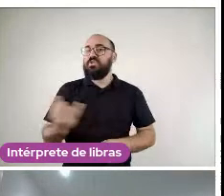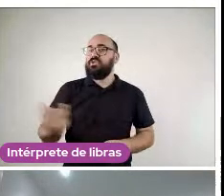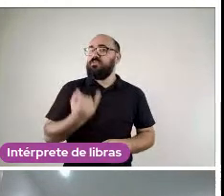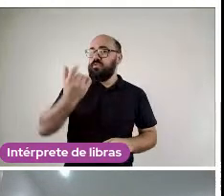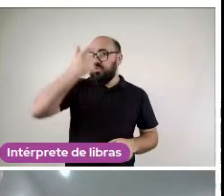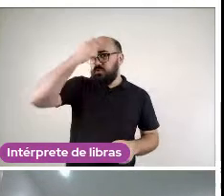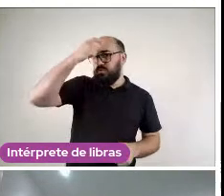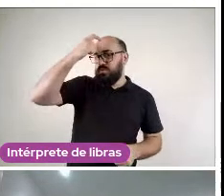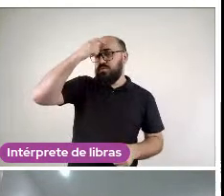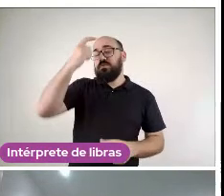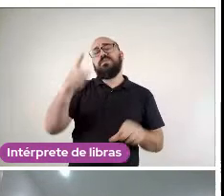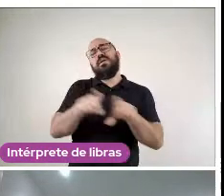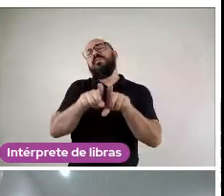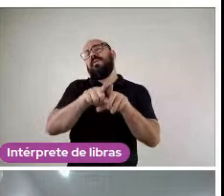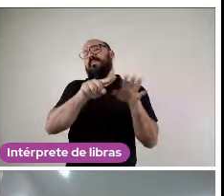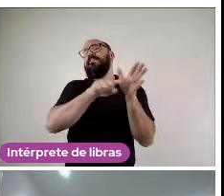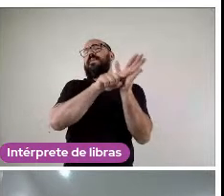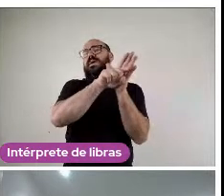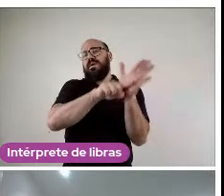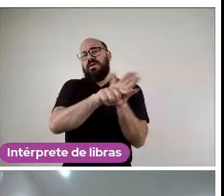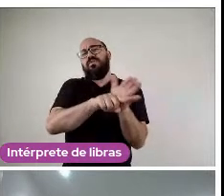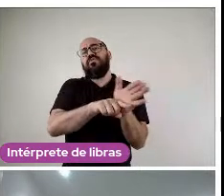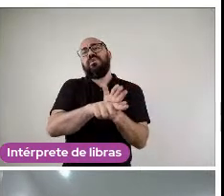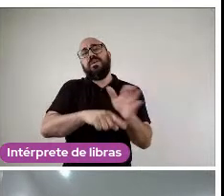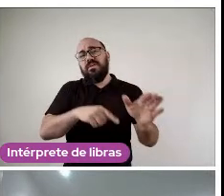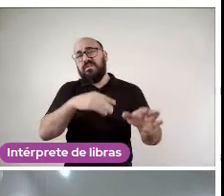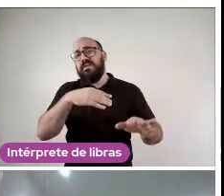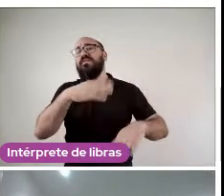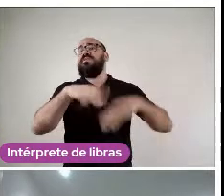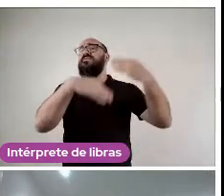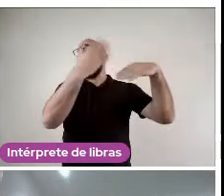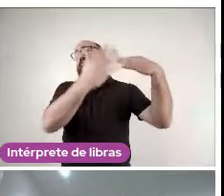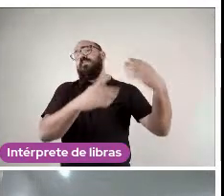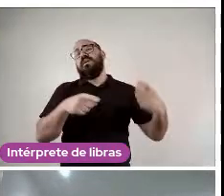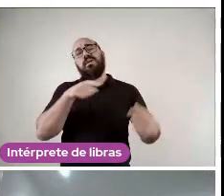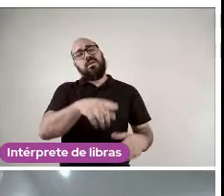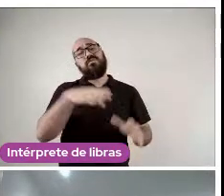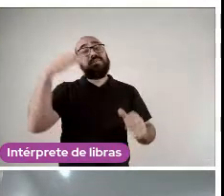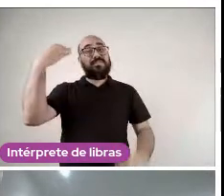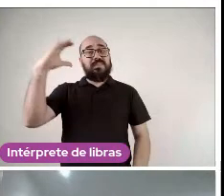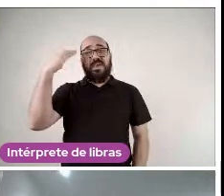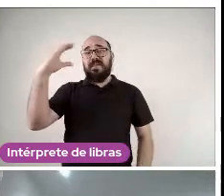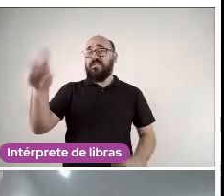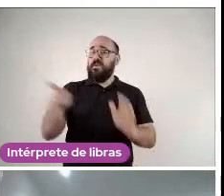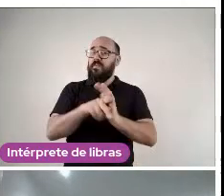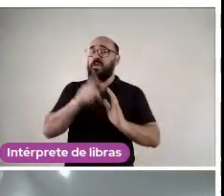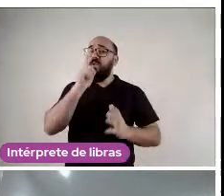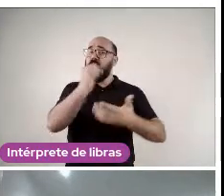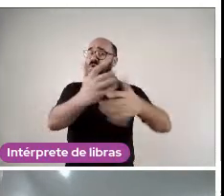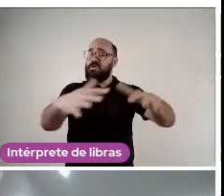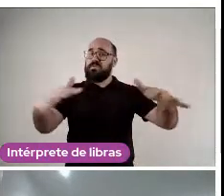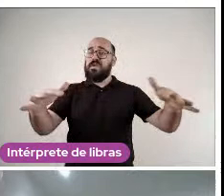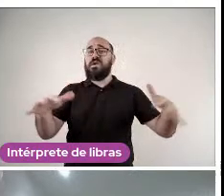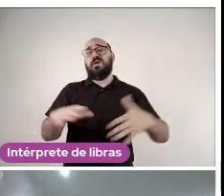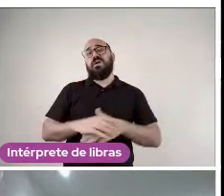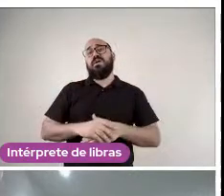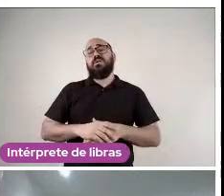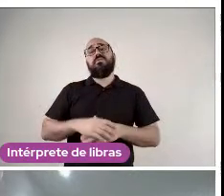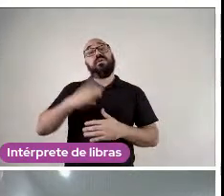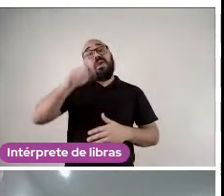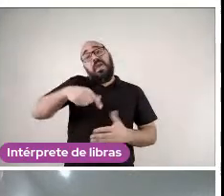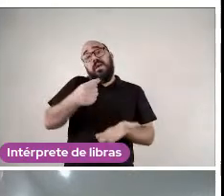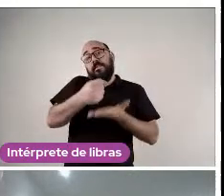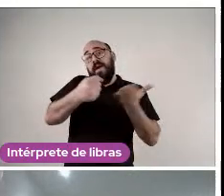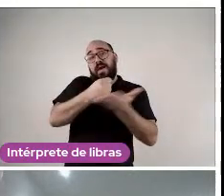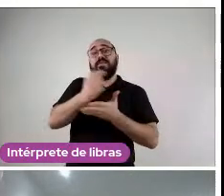da pesquisa, do desenvolvimento dessa ciência oceânica, que é a base também da década do